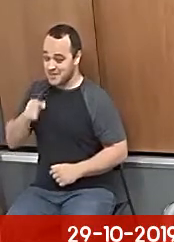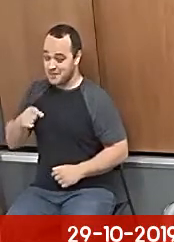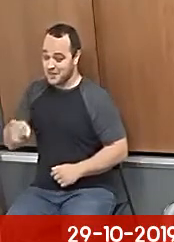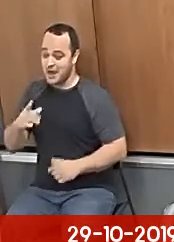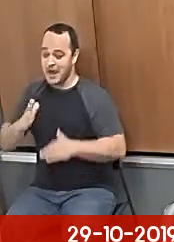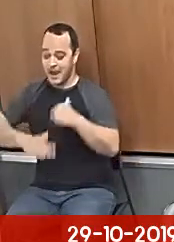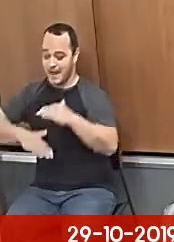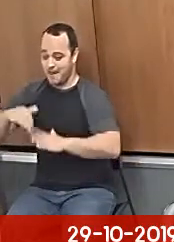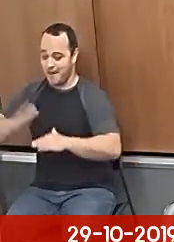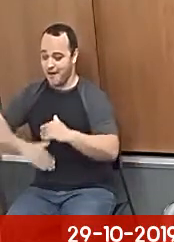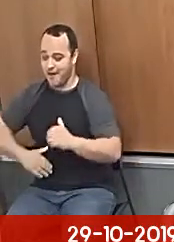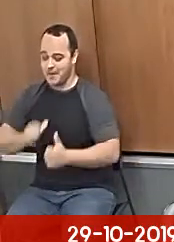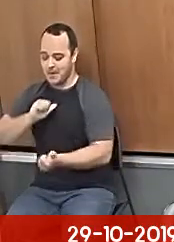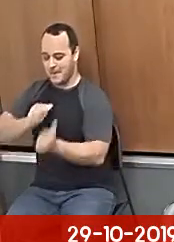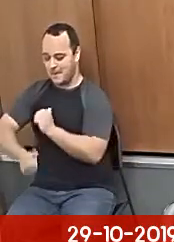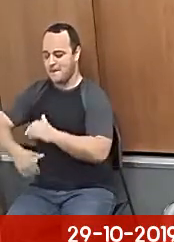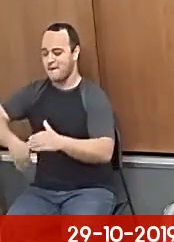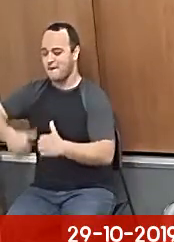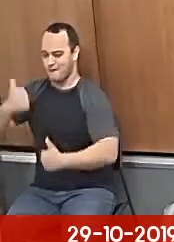O Atlético também, viu,